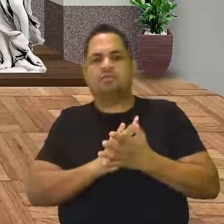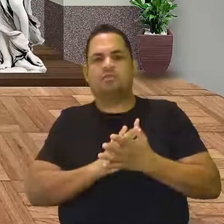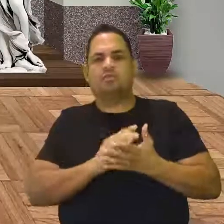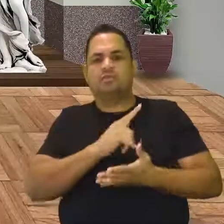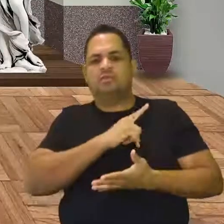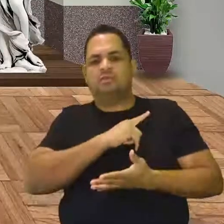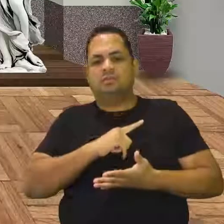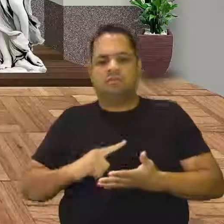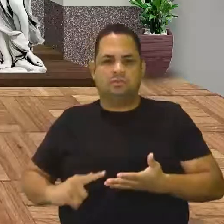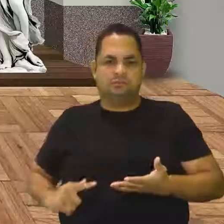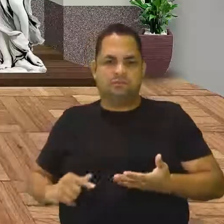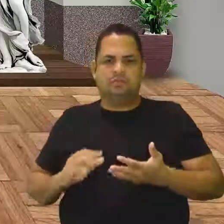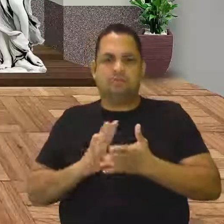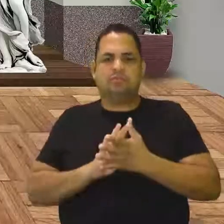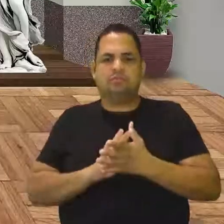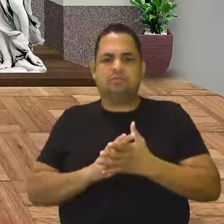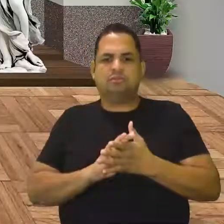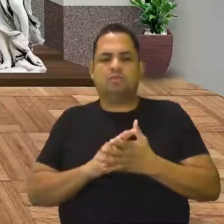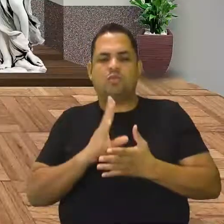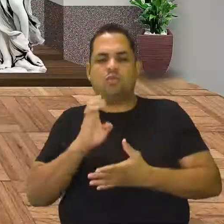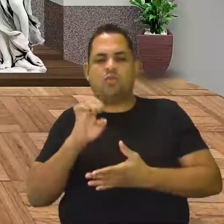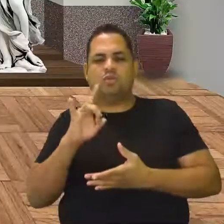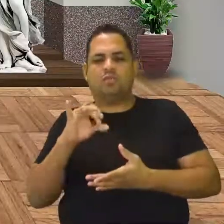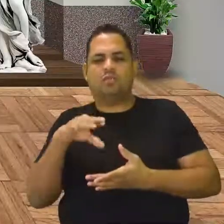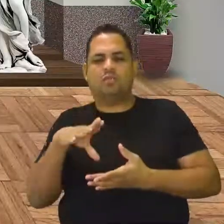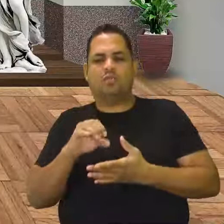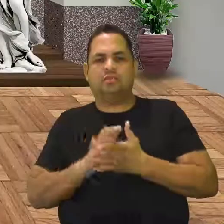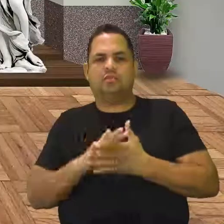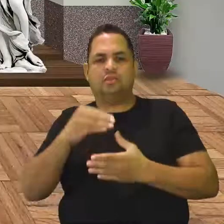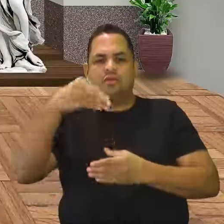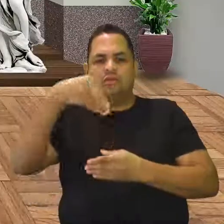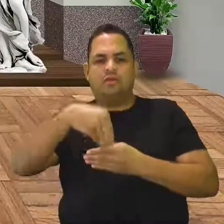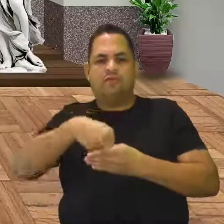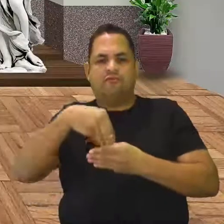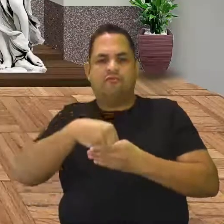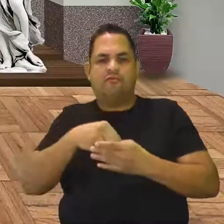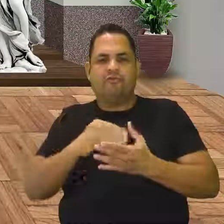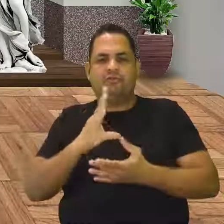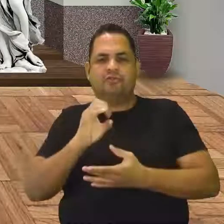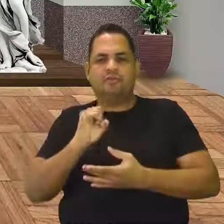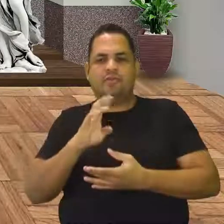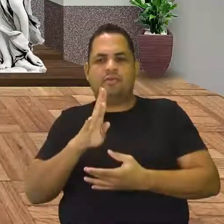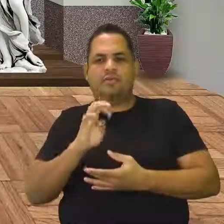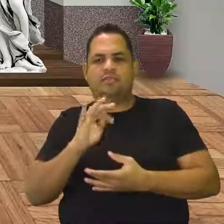governadores. O fortalecimento do coronelismo. O voto de cabresto.